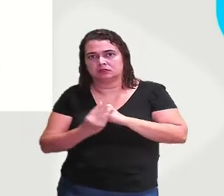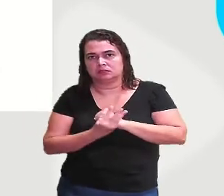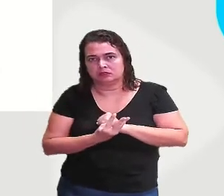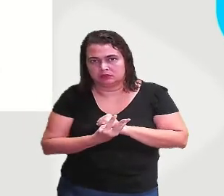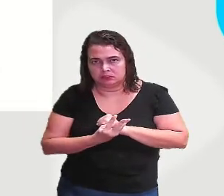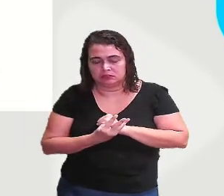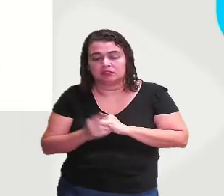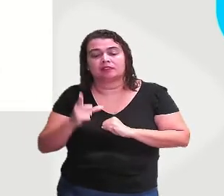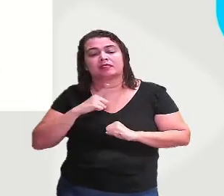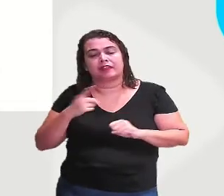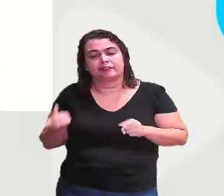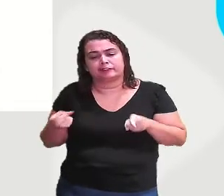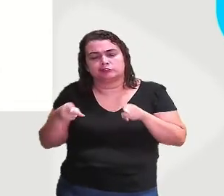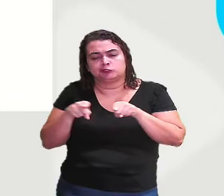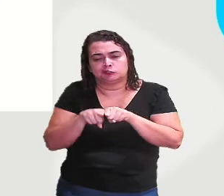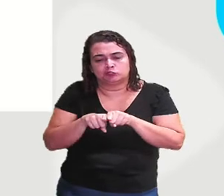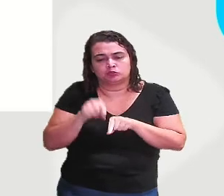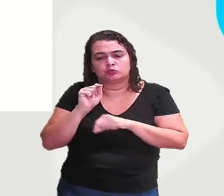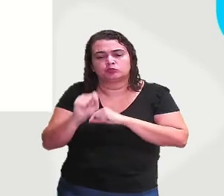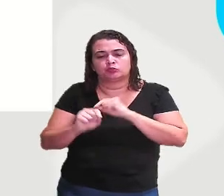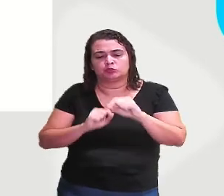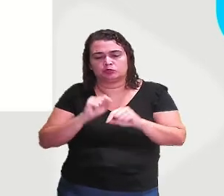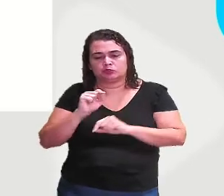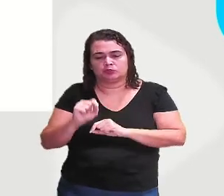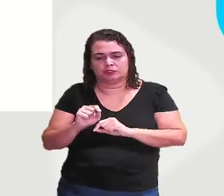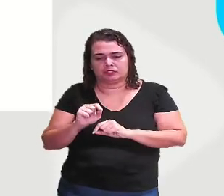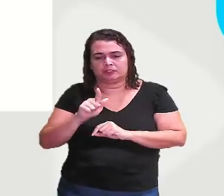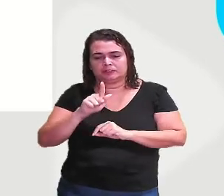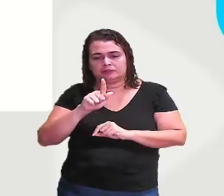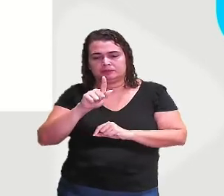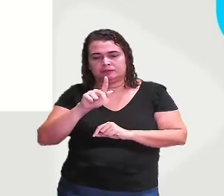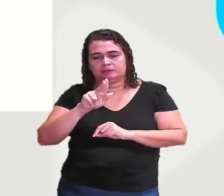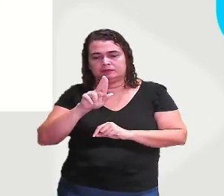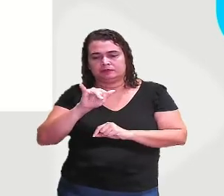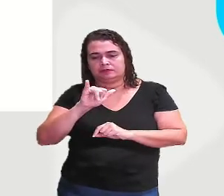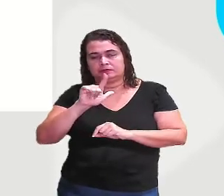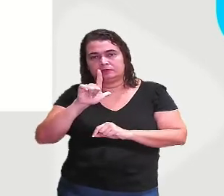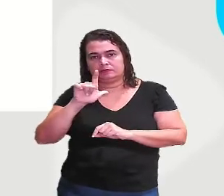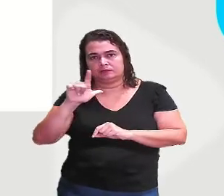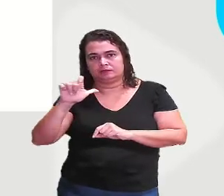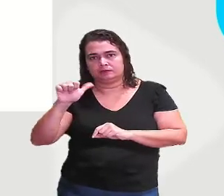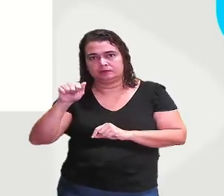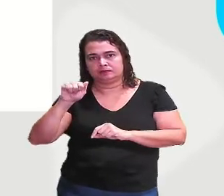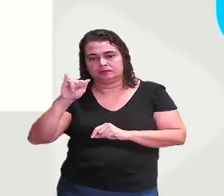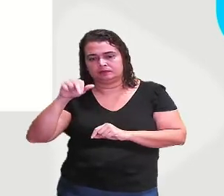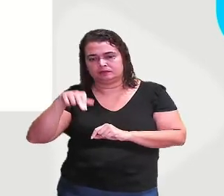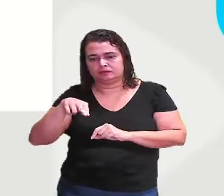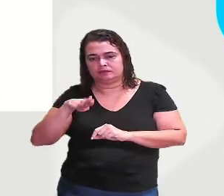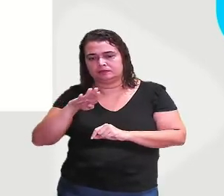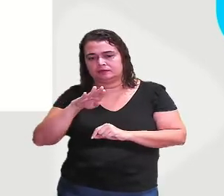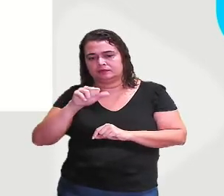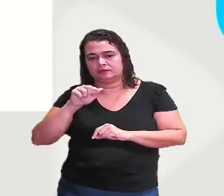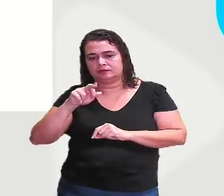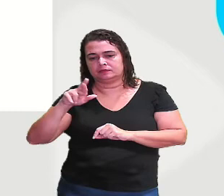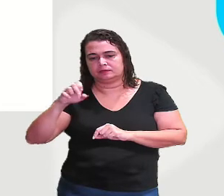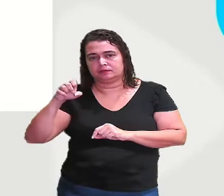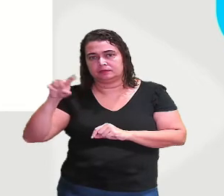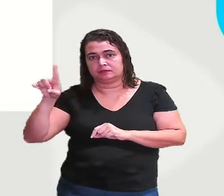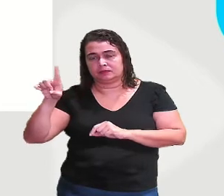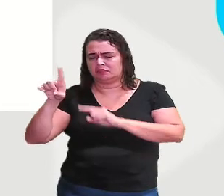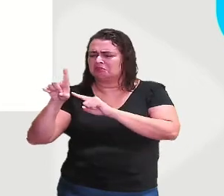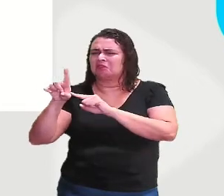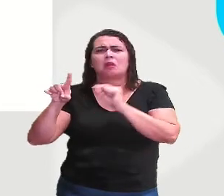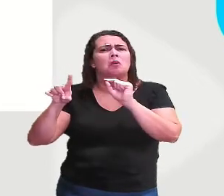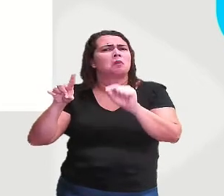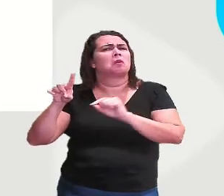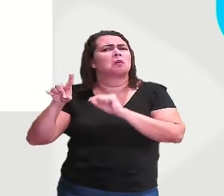de Guillain-Barré, que é uma condição neurológica, gente, que dá o quê? Fraqueza, paralisia facial, afasia, né, como a gente